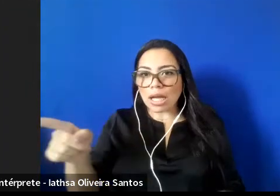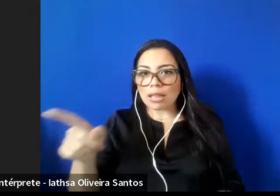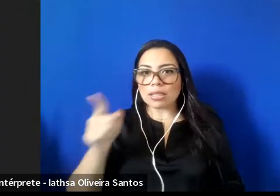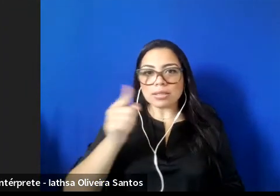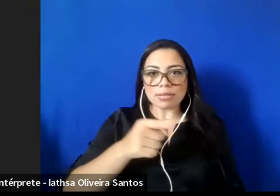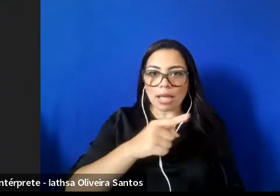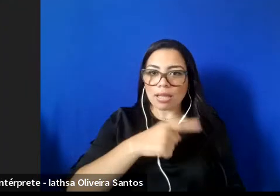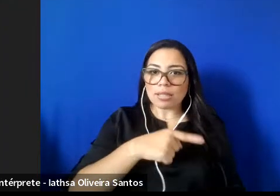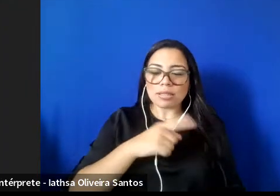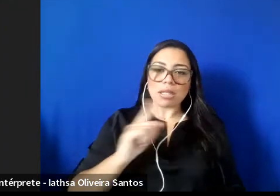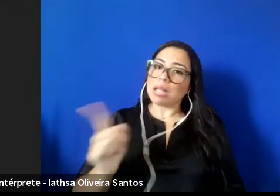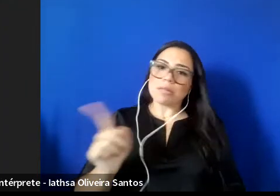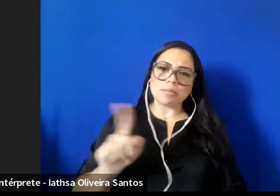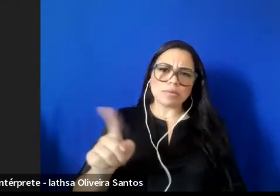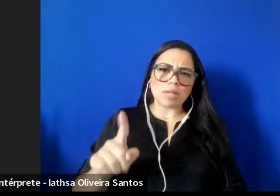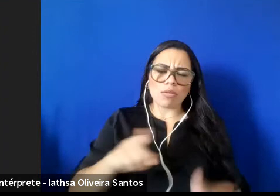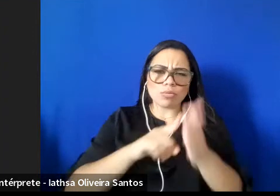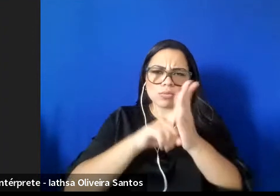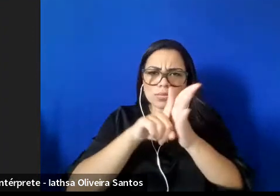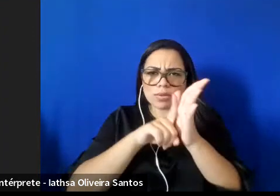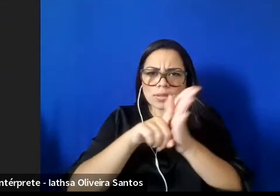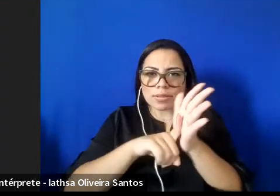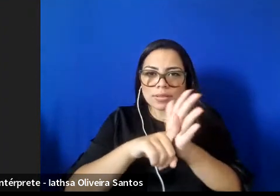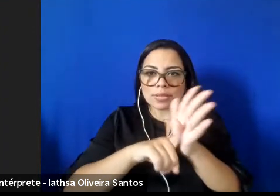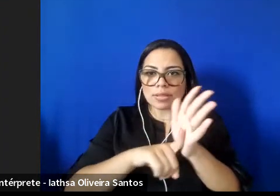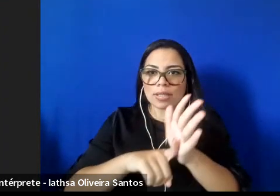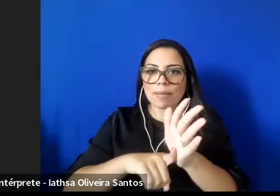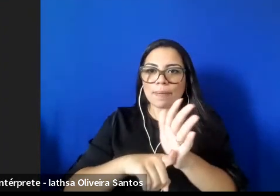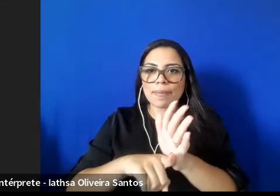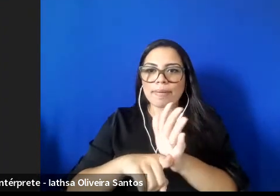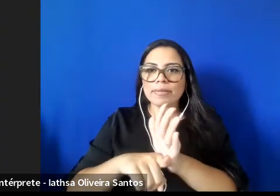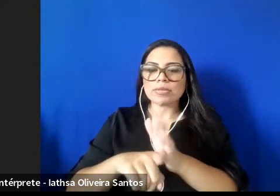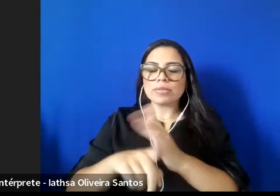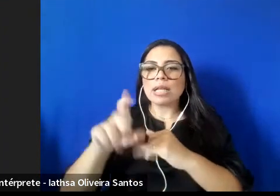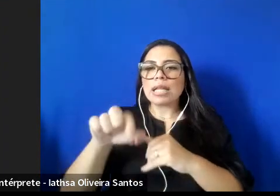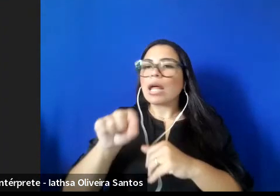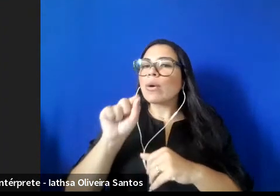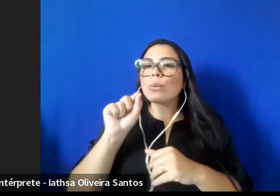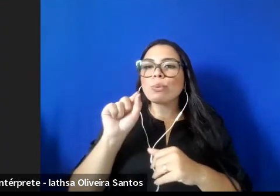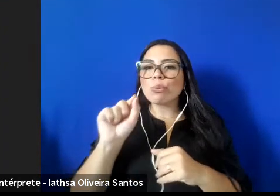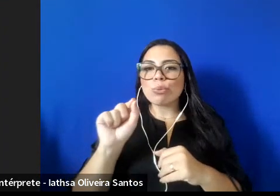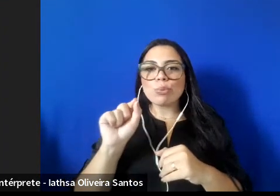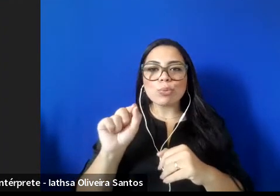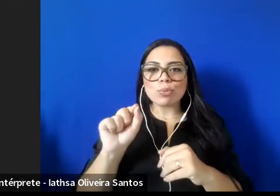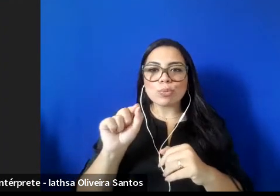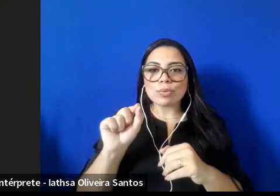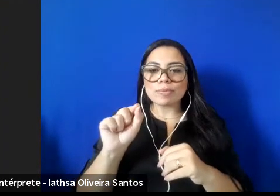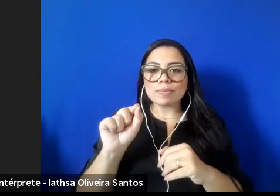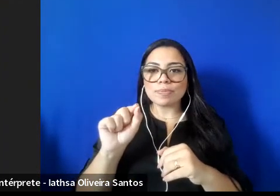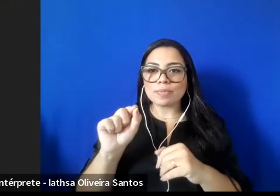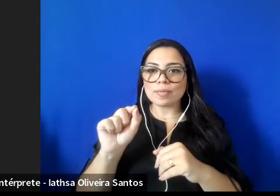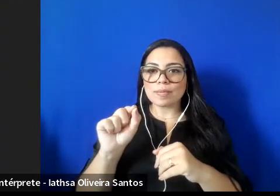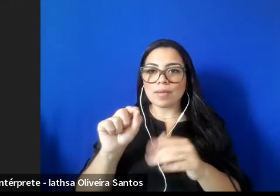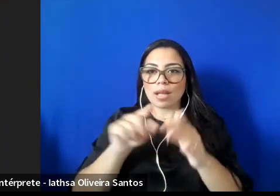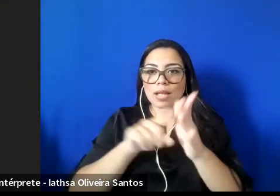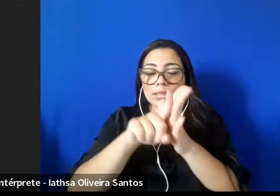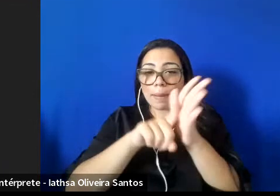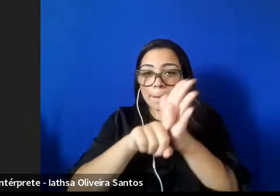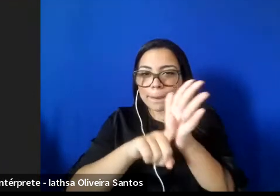da doutora Viveiros, não é da desembargadora Gáulia. Essa pesquisa ela